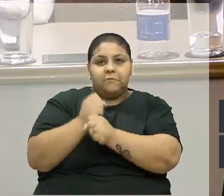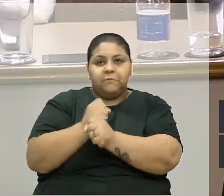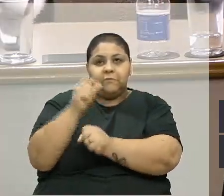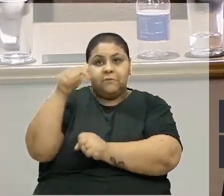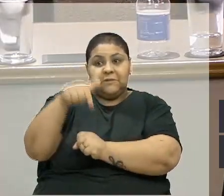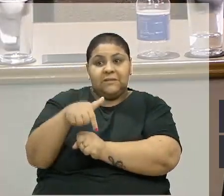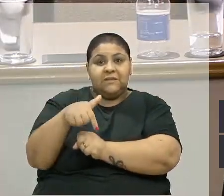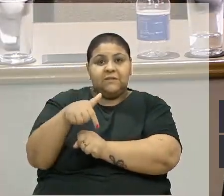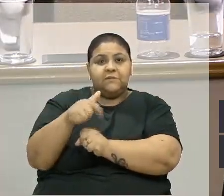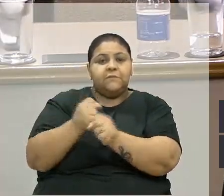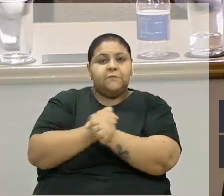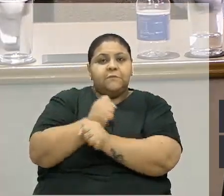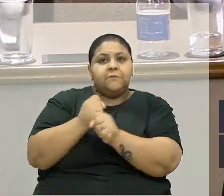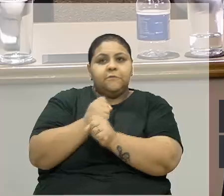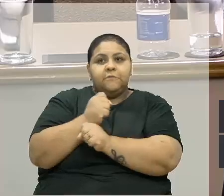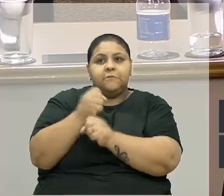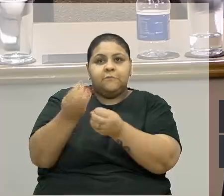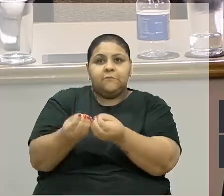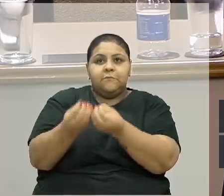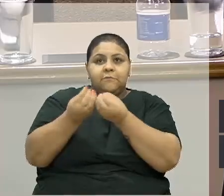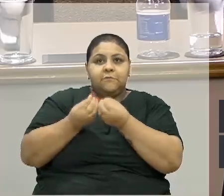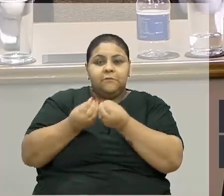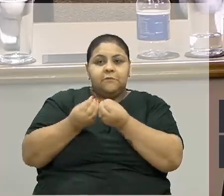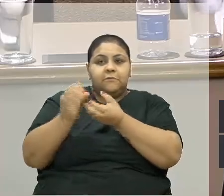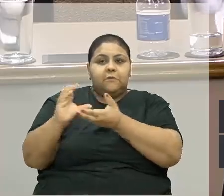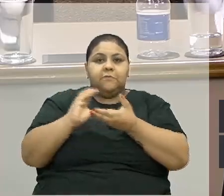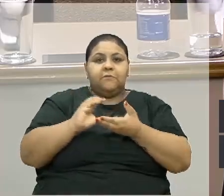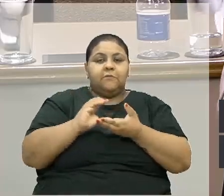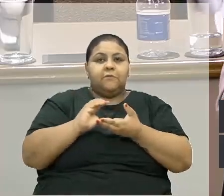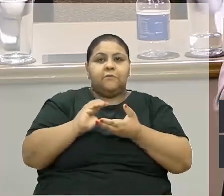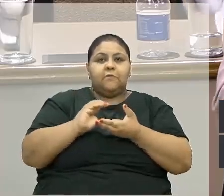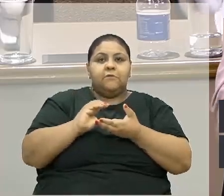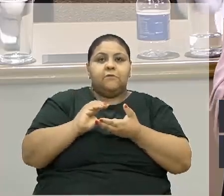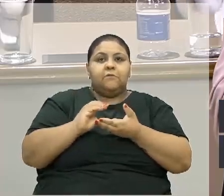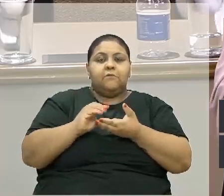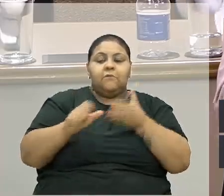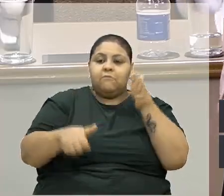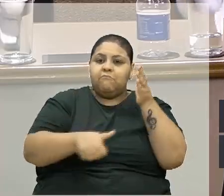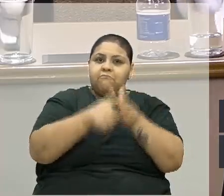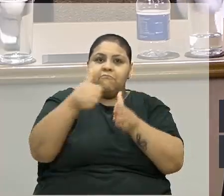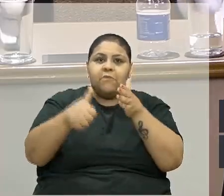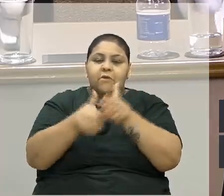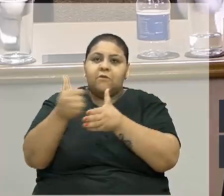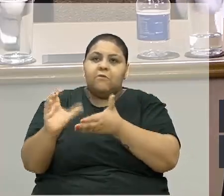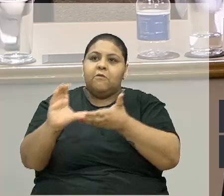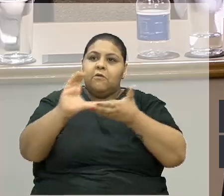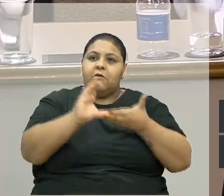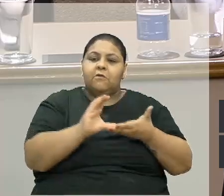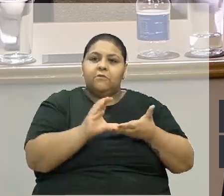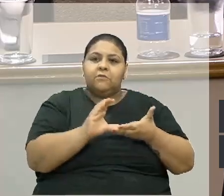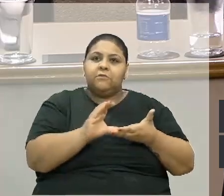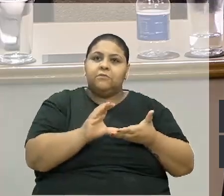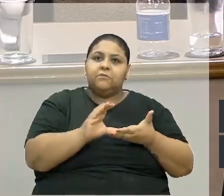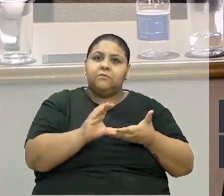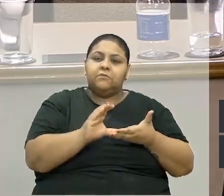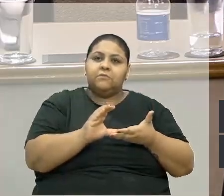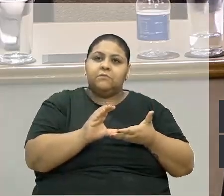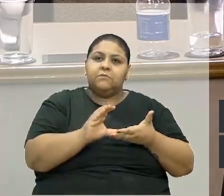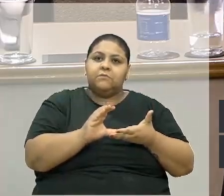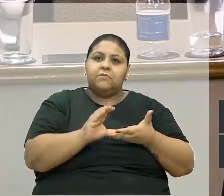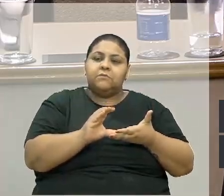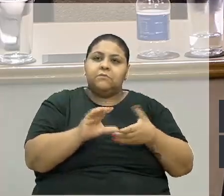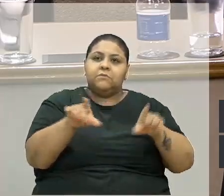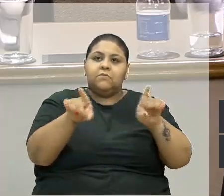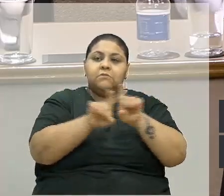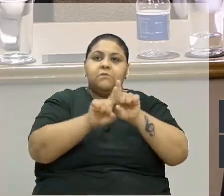neste ano, receber investimentos, que com certeza, com melhores investimentos, será prestado